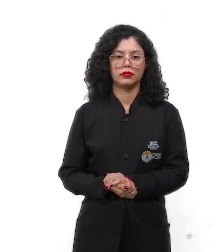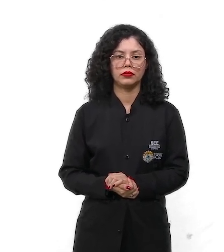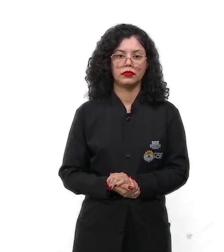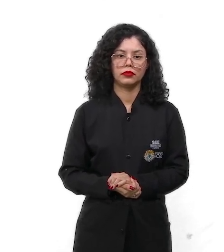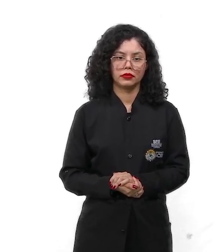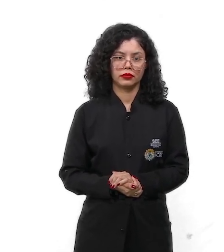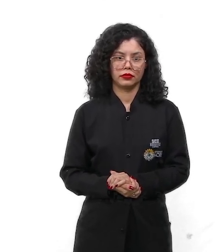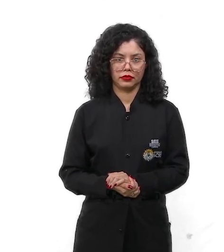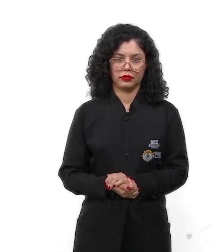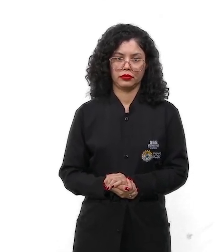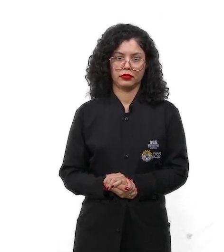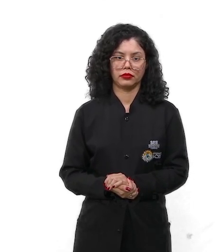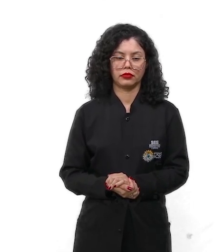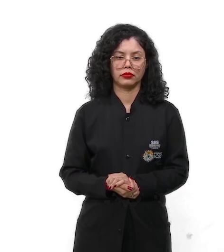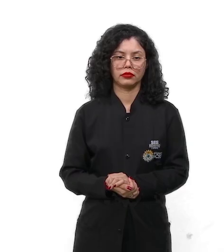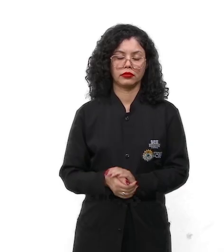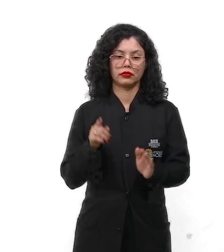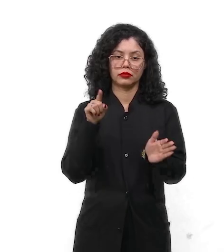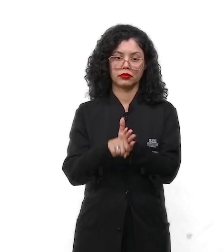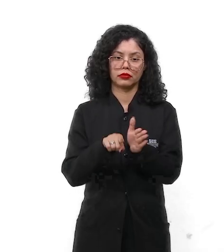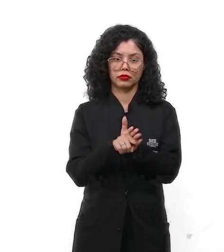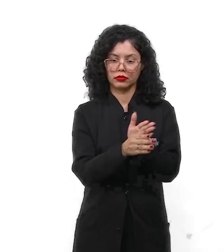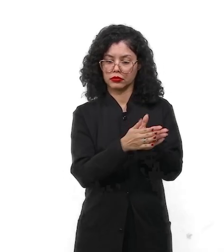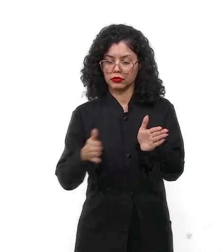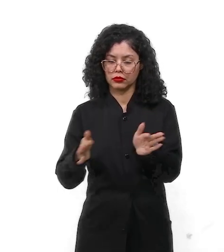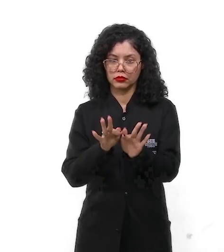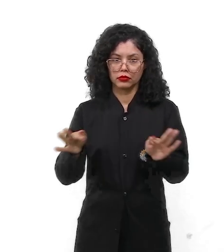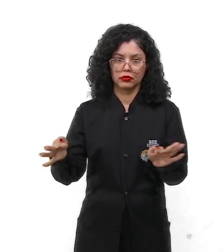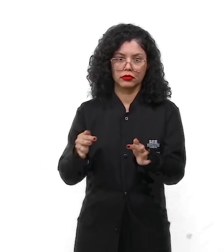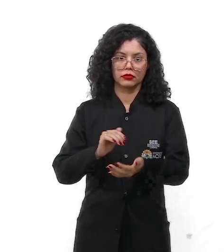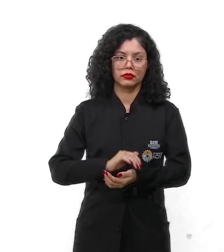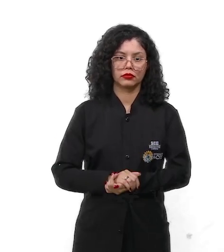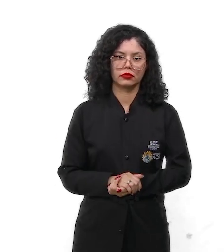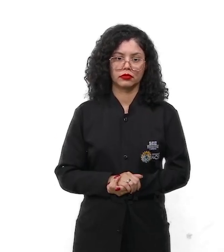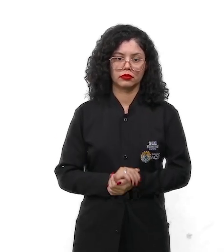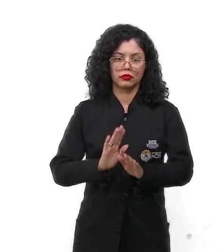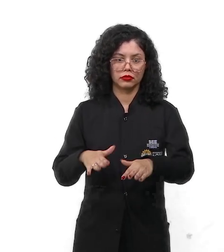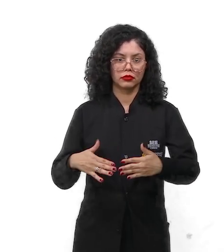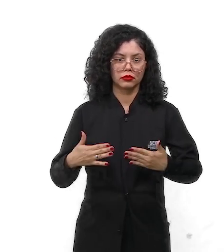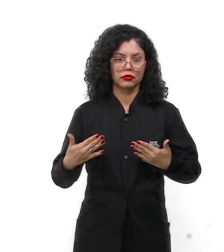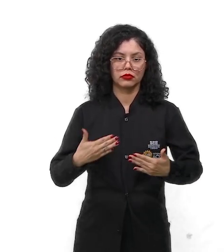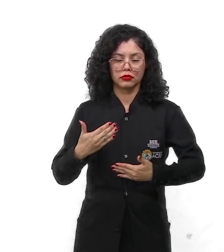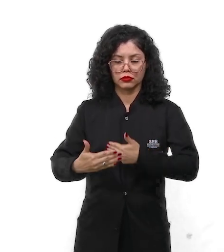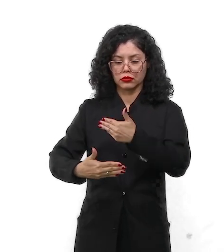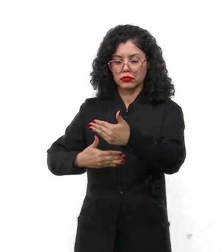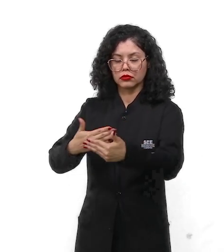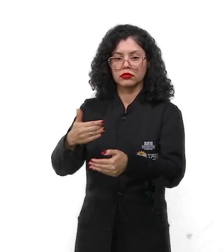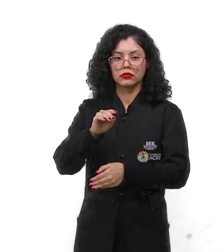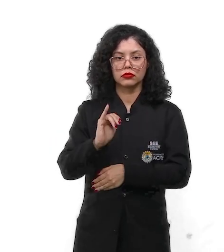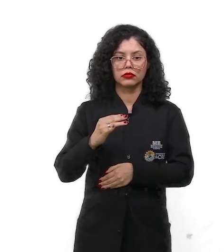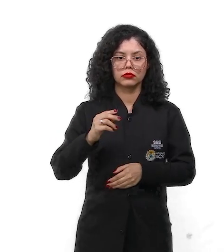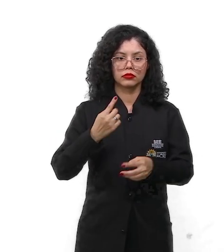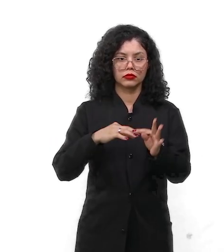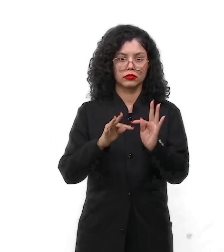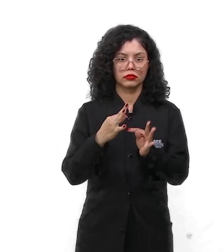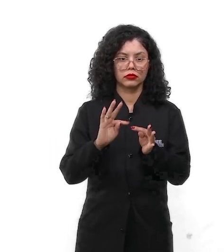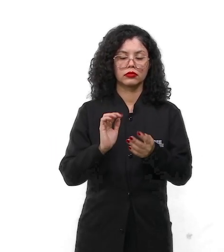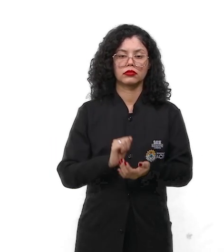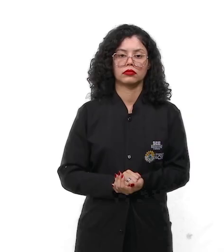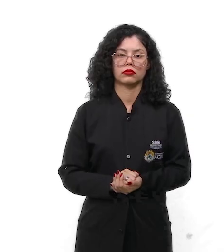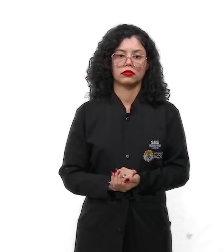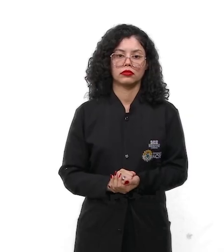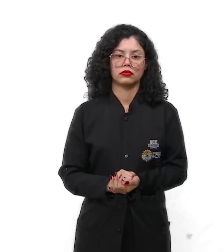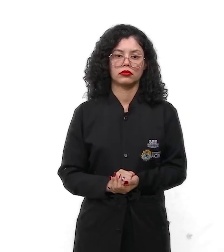continuação do período, da frase. Então tá, qual procedimento biotecnológico prévio